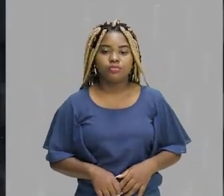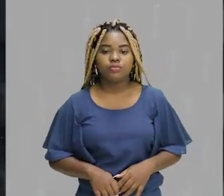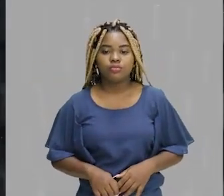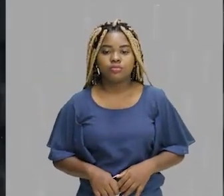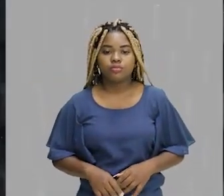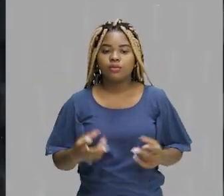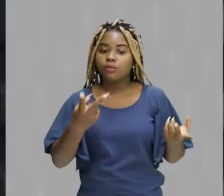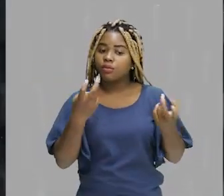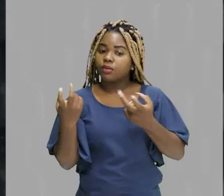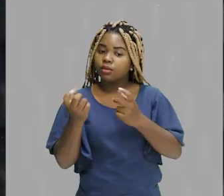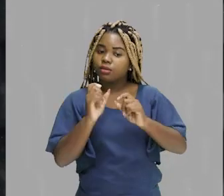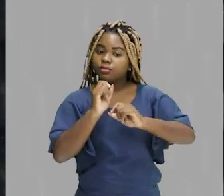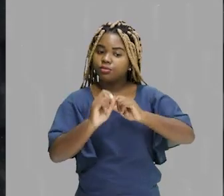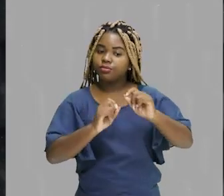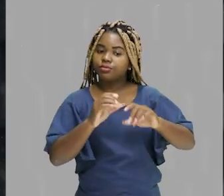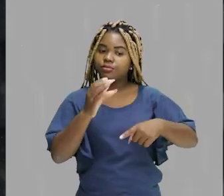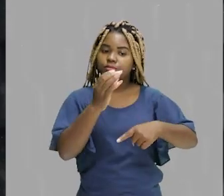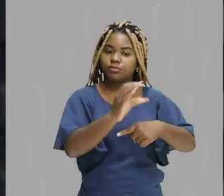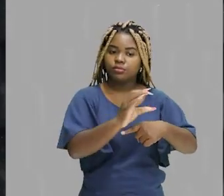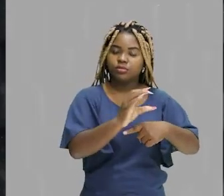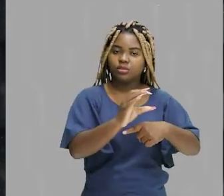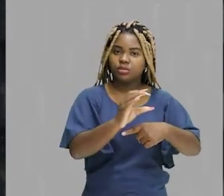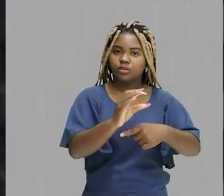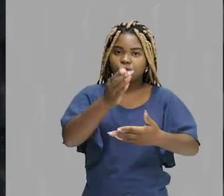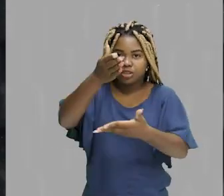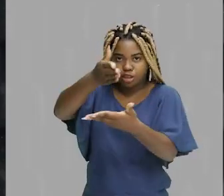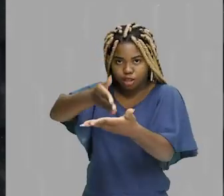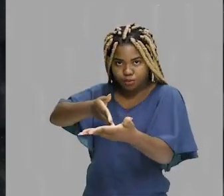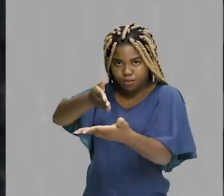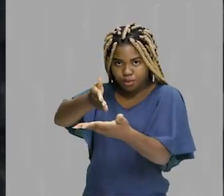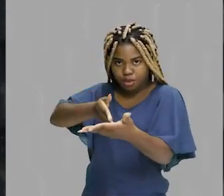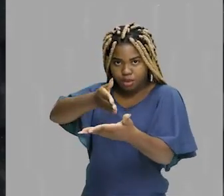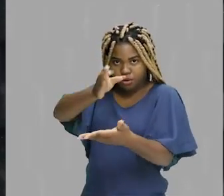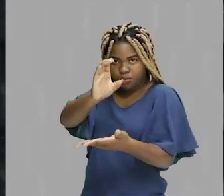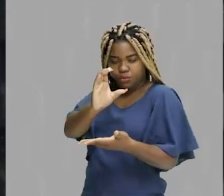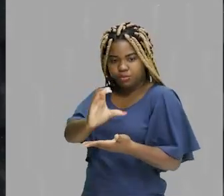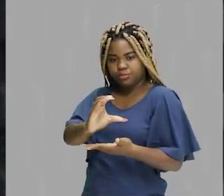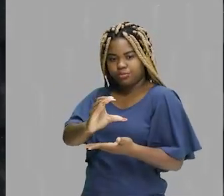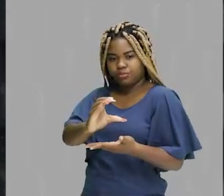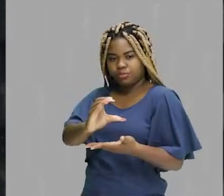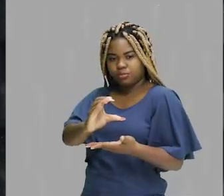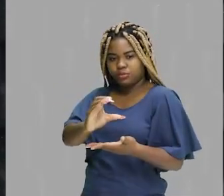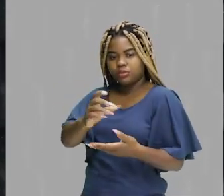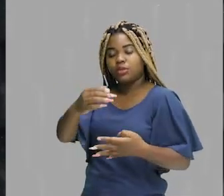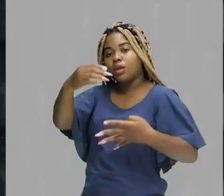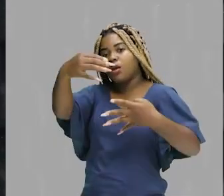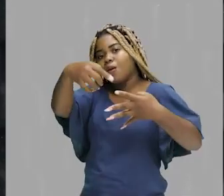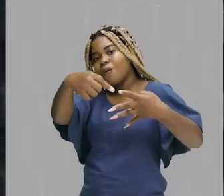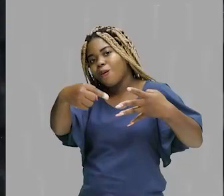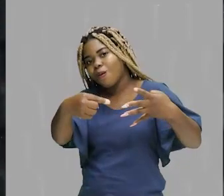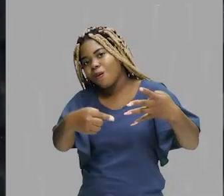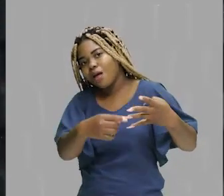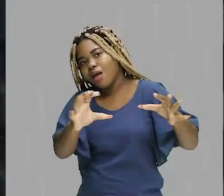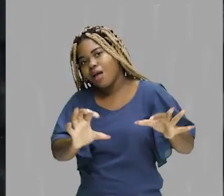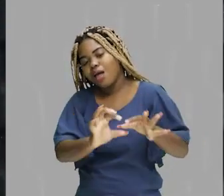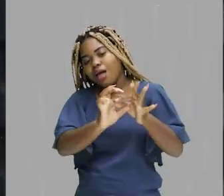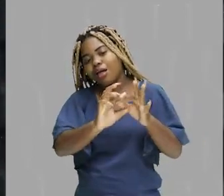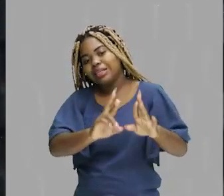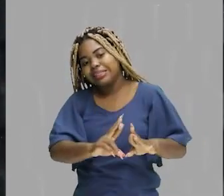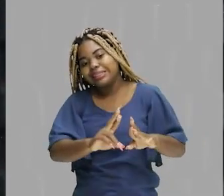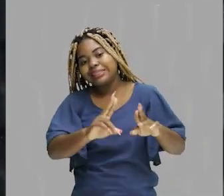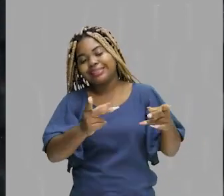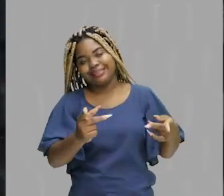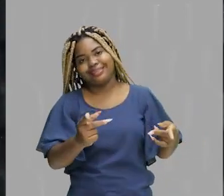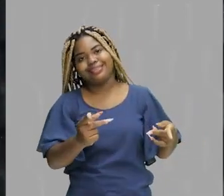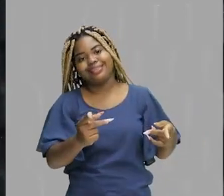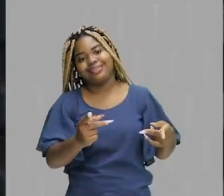vamos identificar que esse carbono do meio, ele vai ter 4 ligantes diferentes. Ó, o grupo